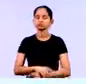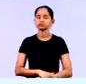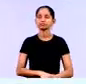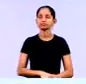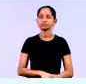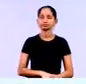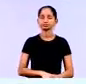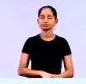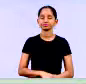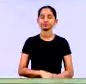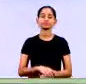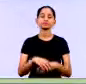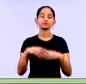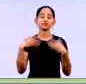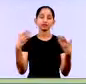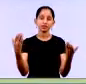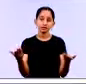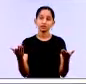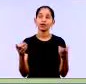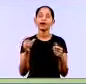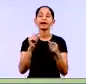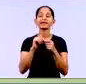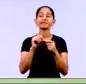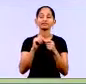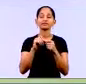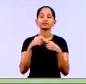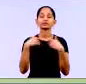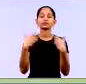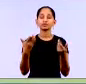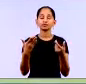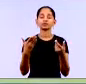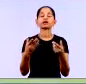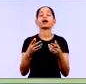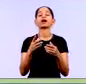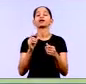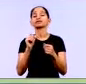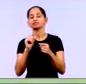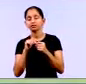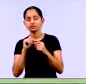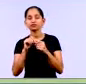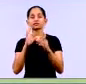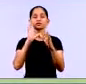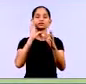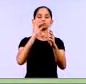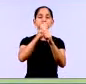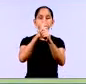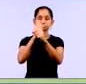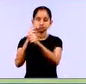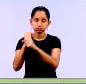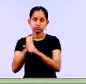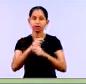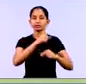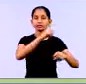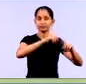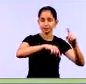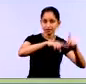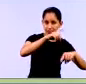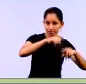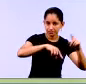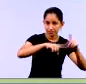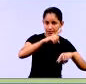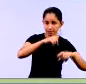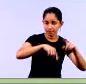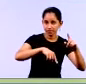Tá? O custo de produção nada mais é do que a soma da matéria-prima. Então,